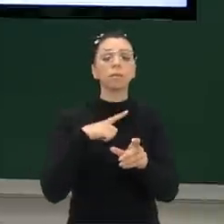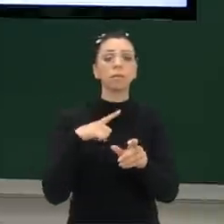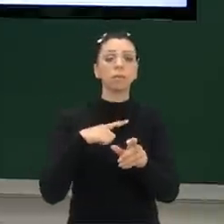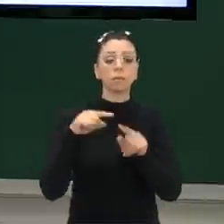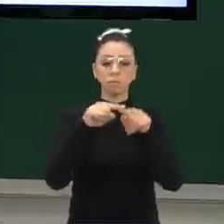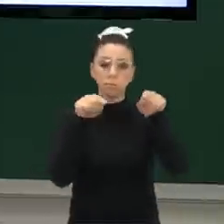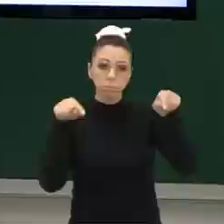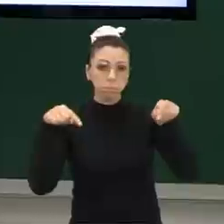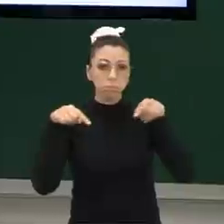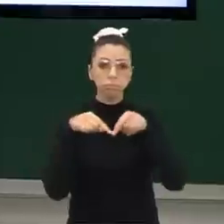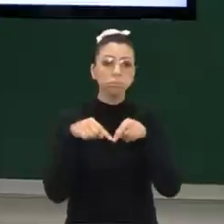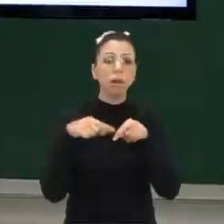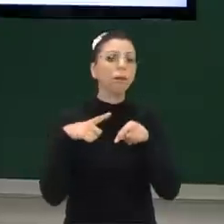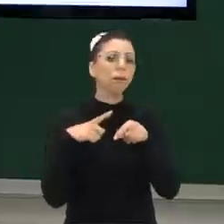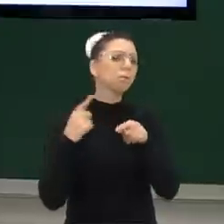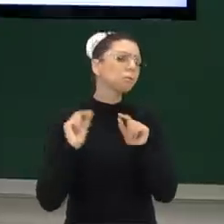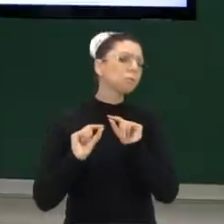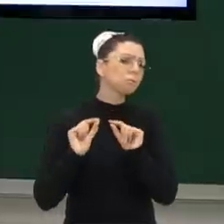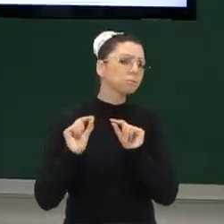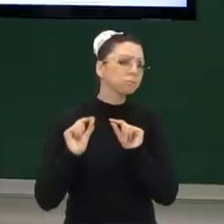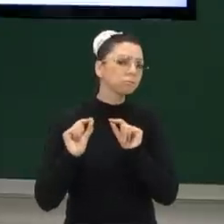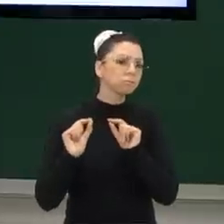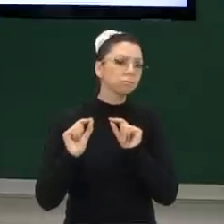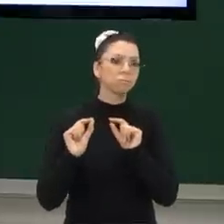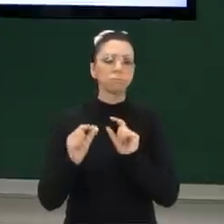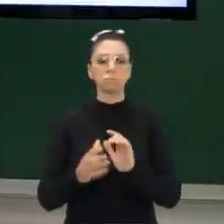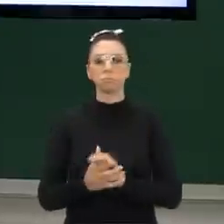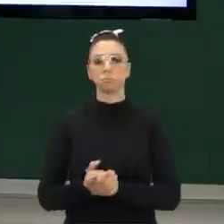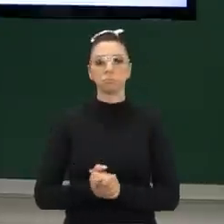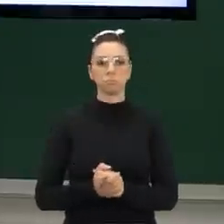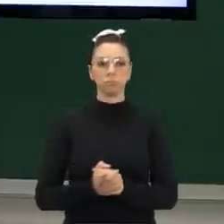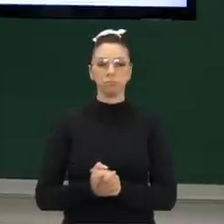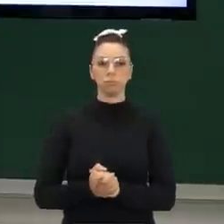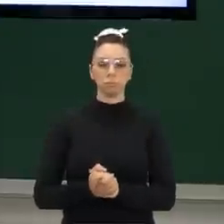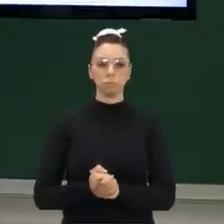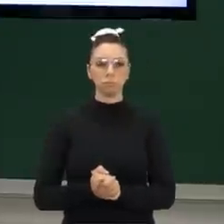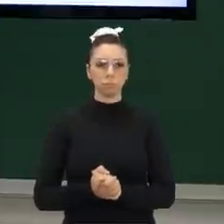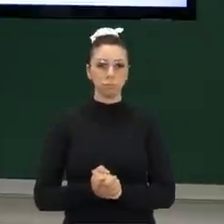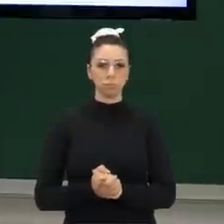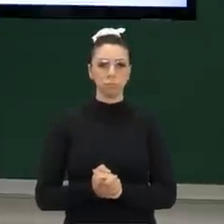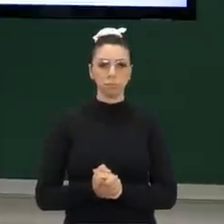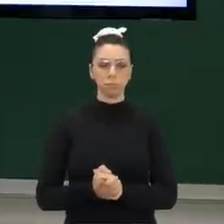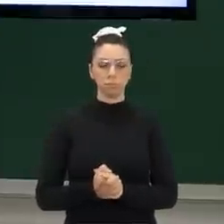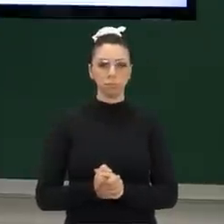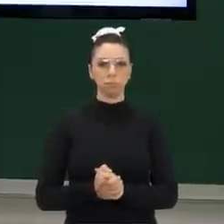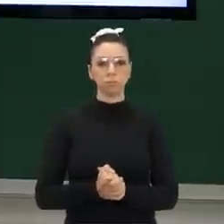furniture que tem aqui. There is a carpet and a mirror.